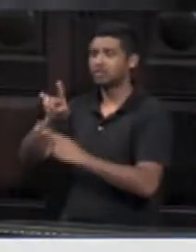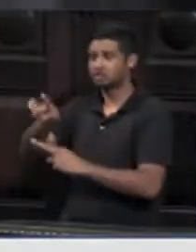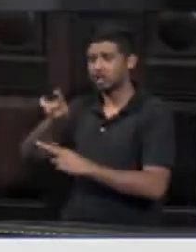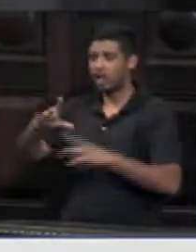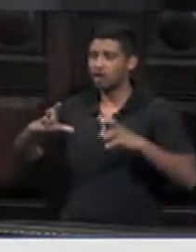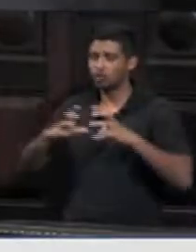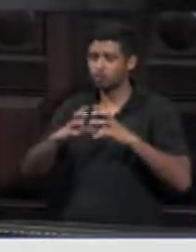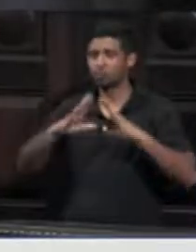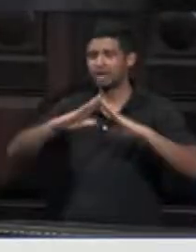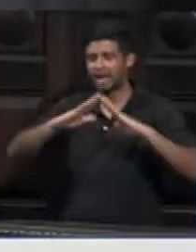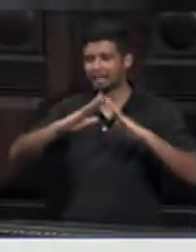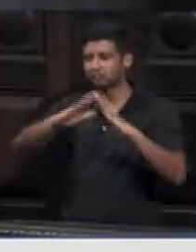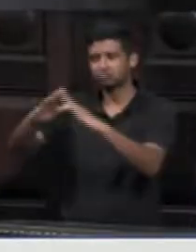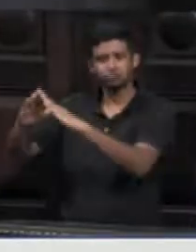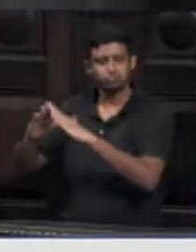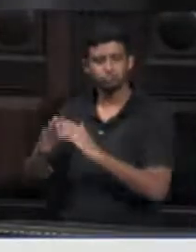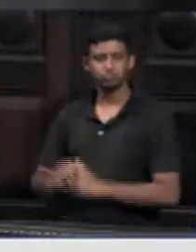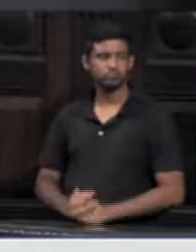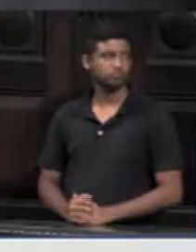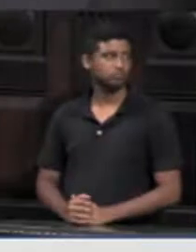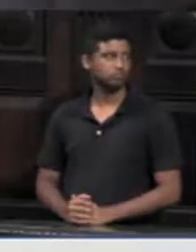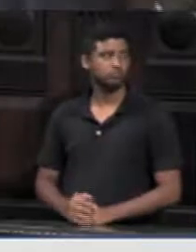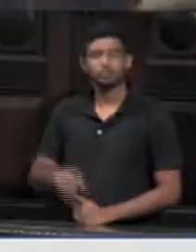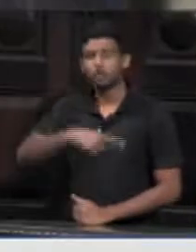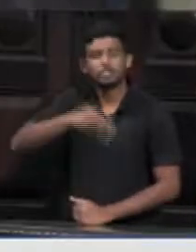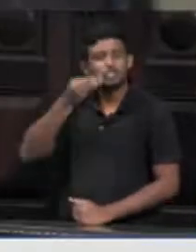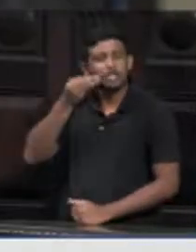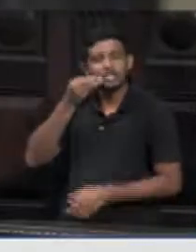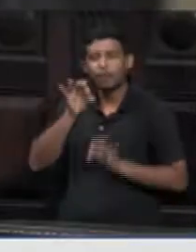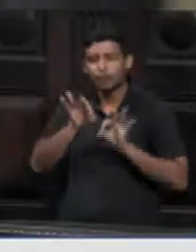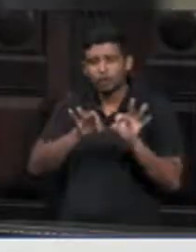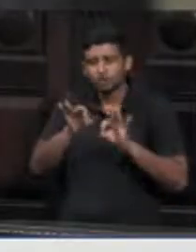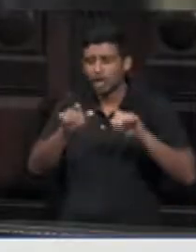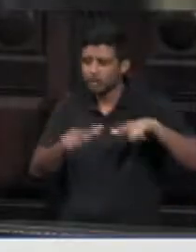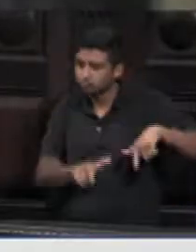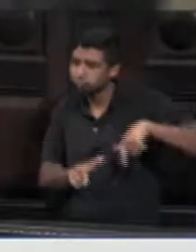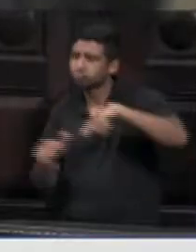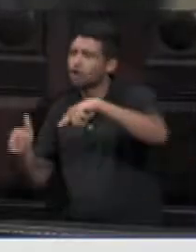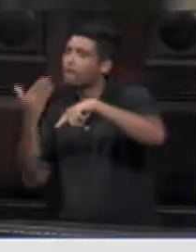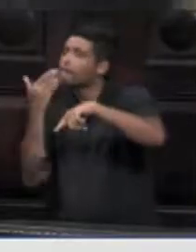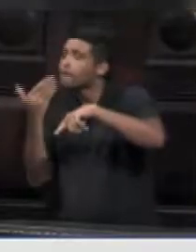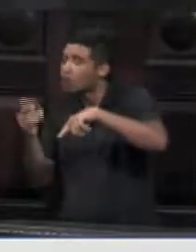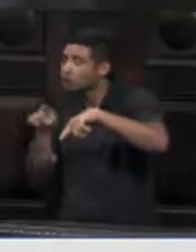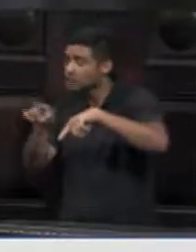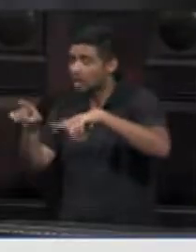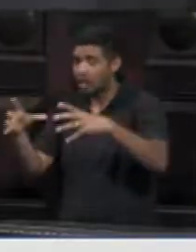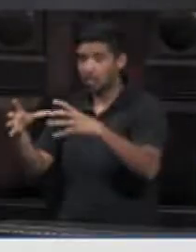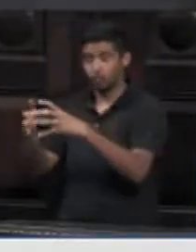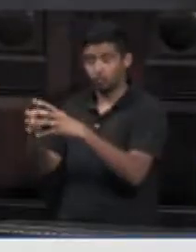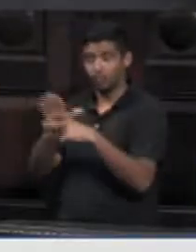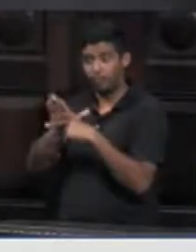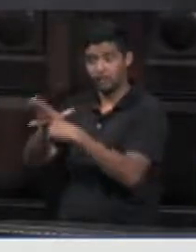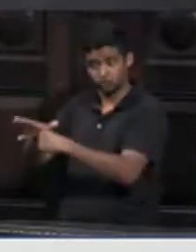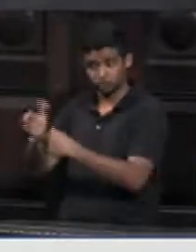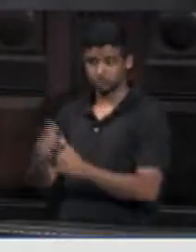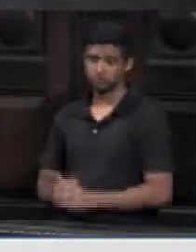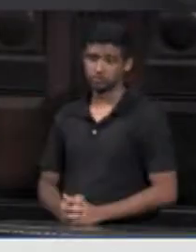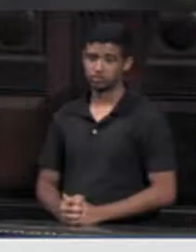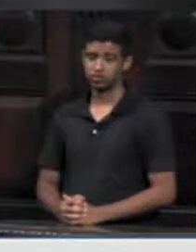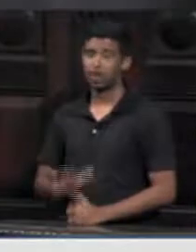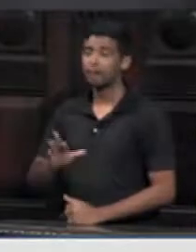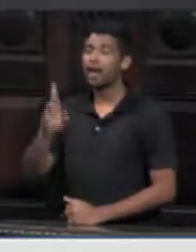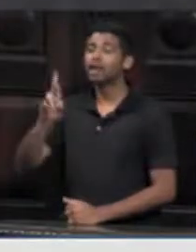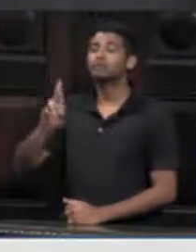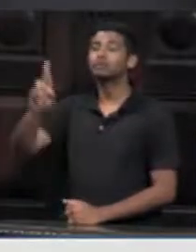de universidades, presentes, levaram o projeto para que pudessem dar contribuição. Ficou a cargo do deputado